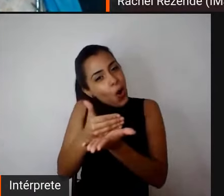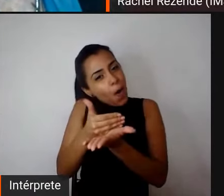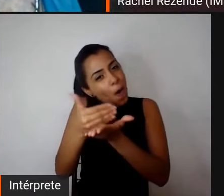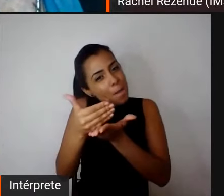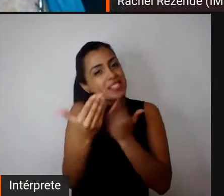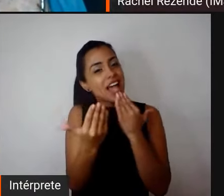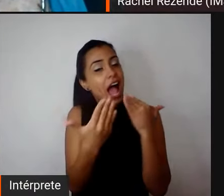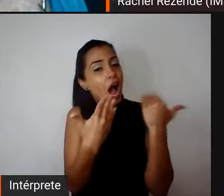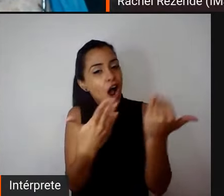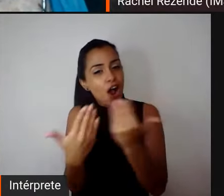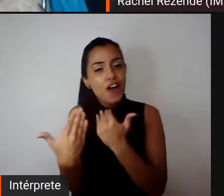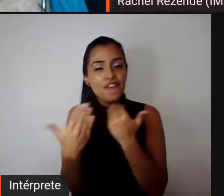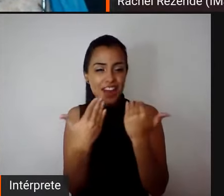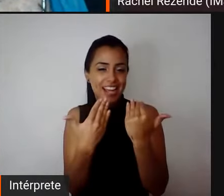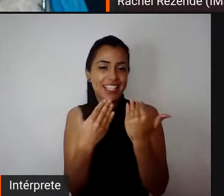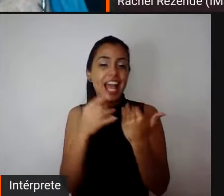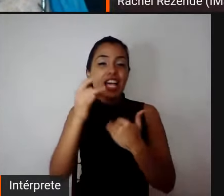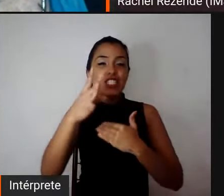de a lesão de casa.